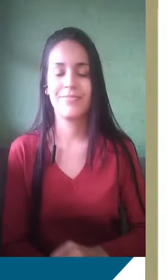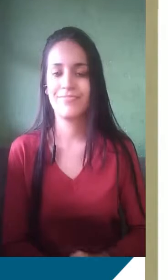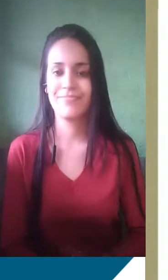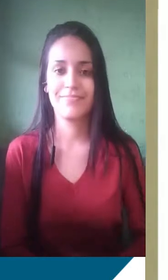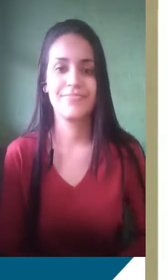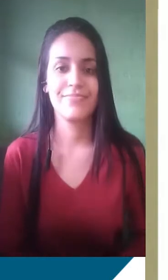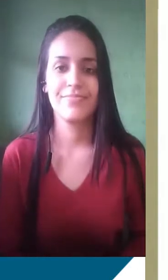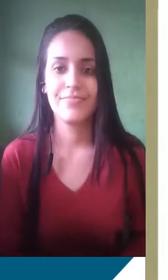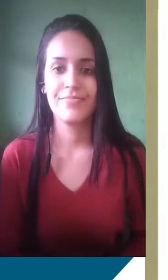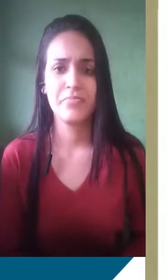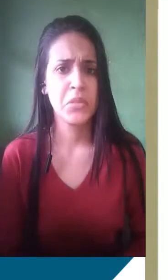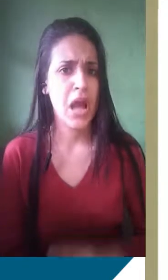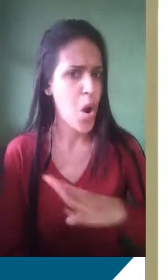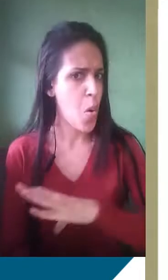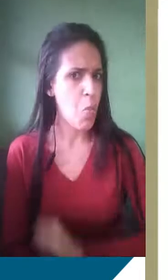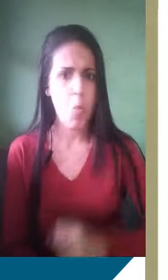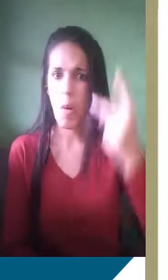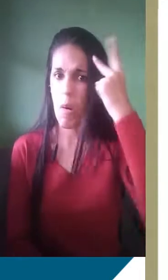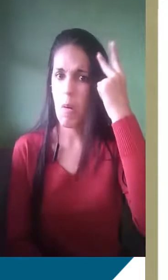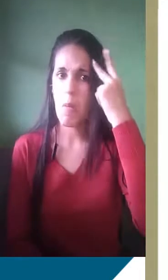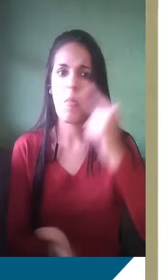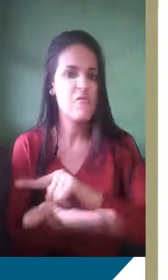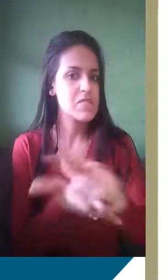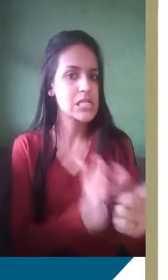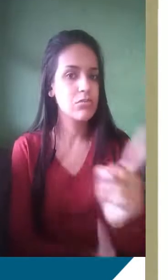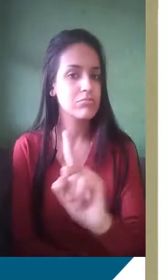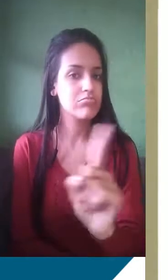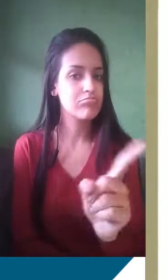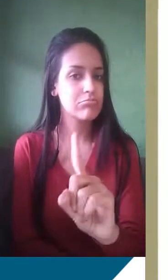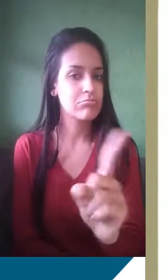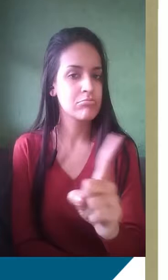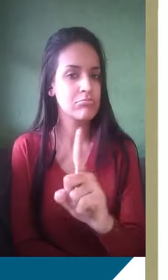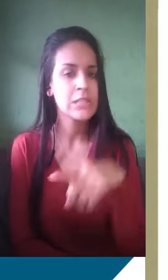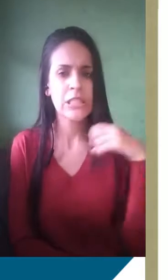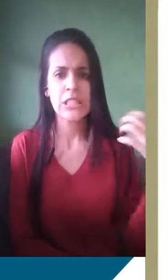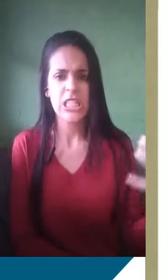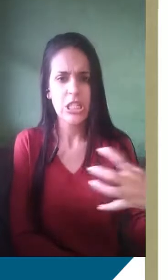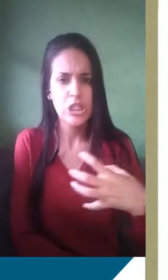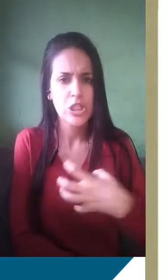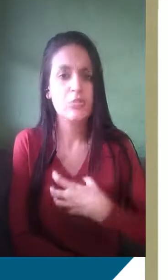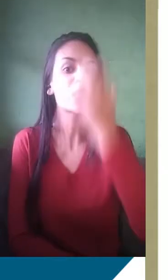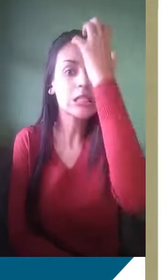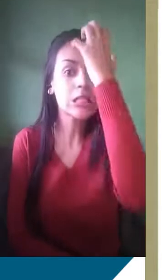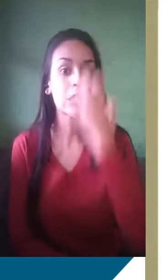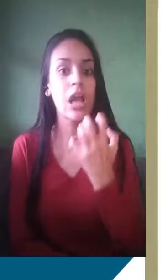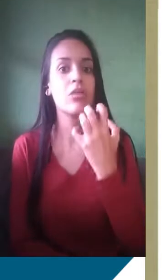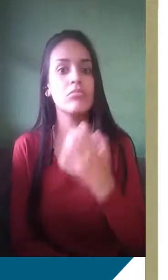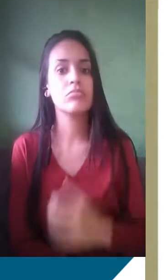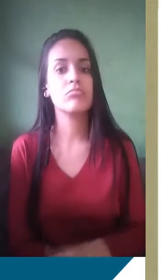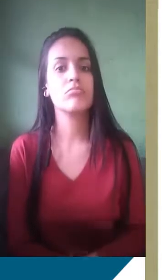inteiro. Não fora o amor comum, paurador e vazio. Fora um sentimento sério, grave